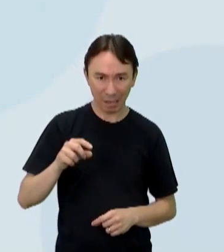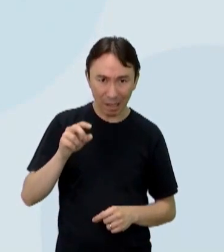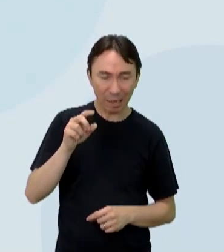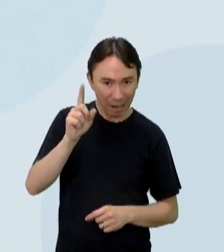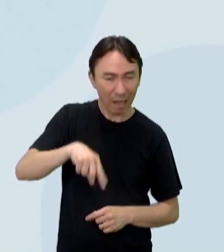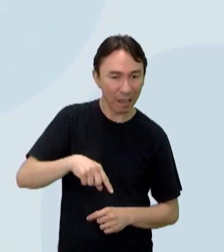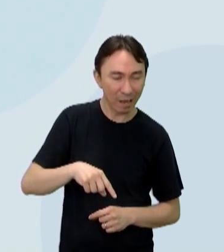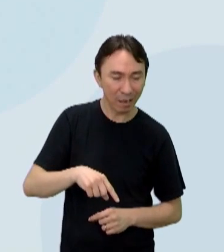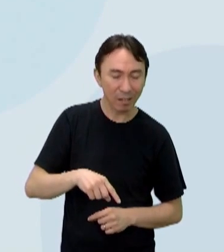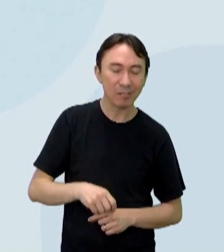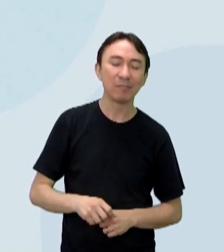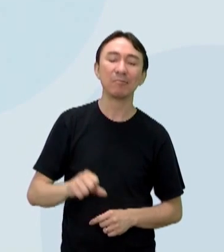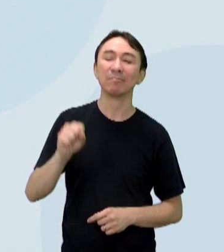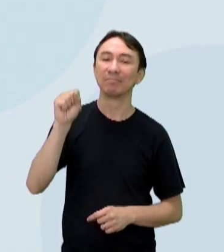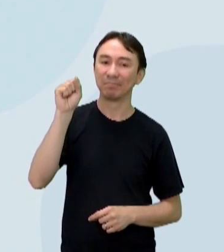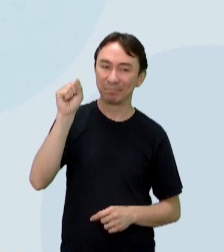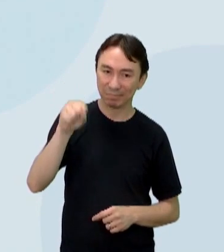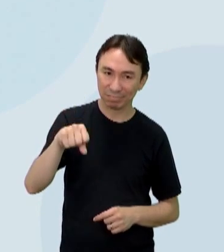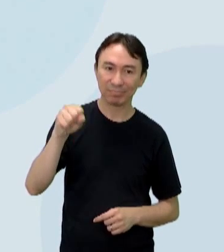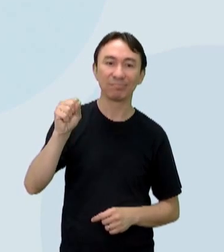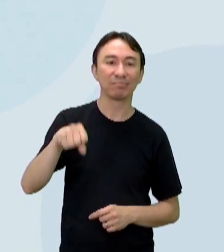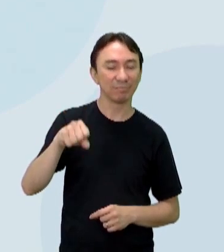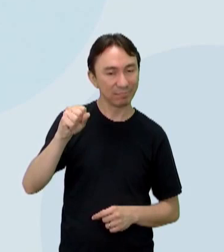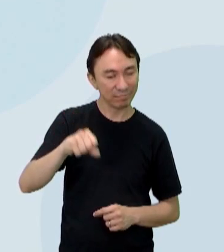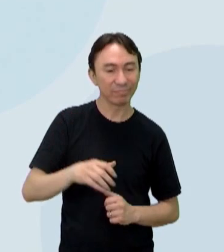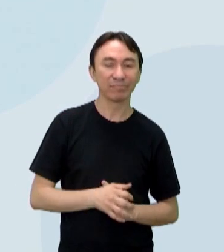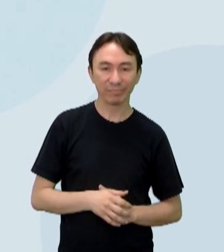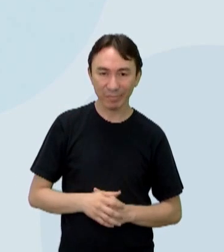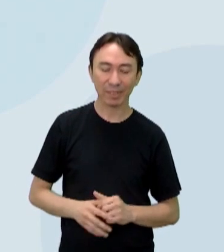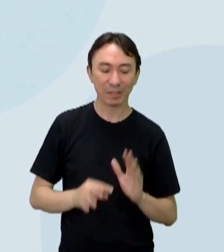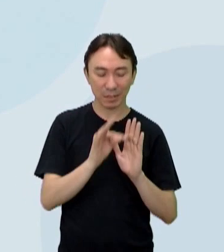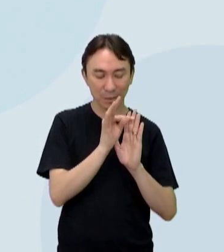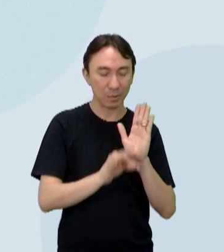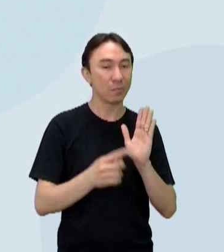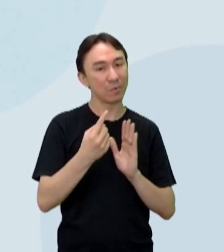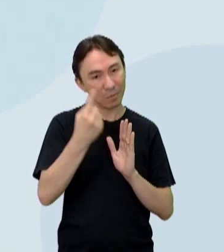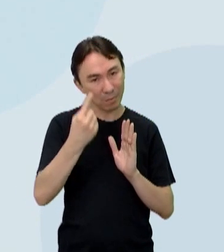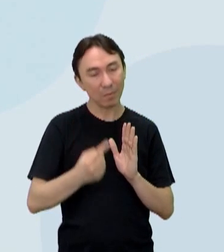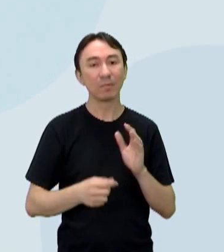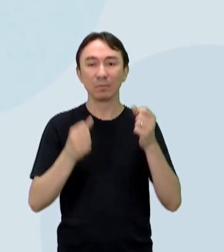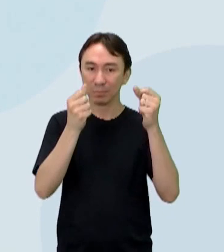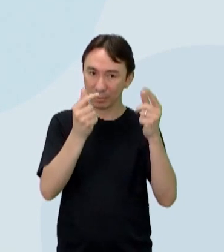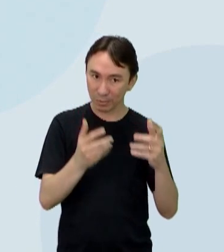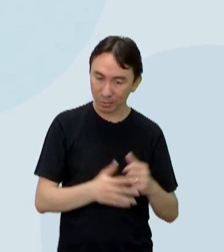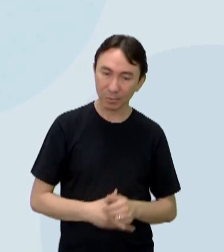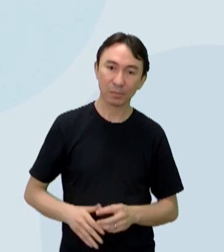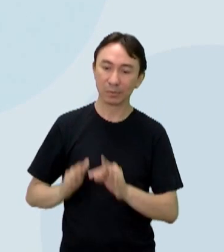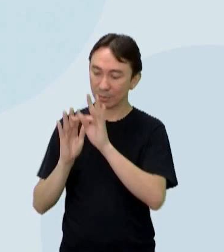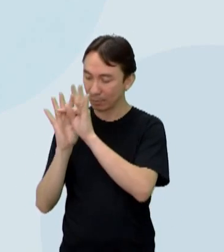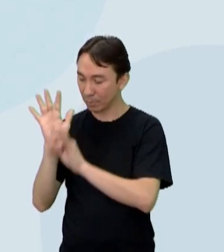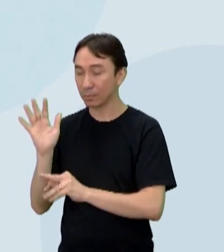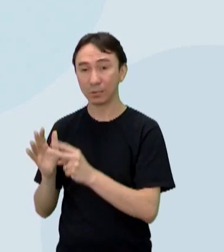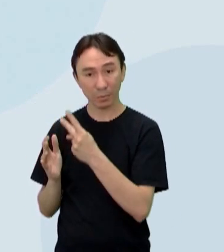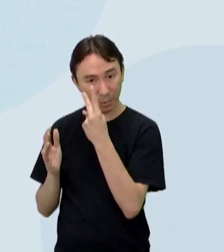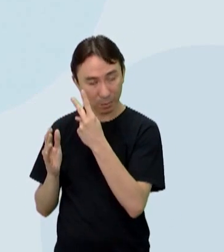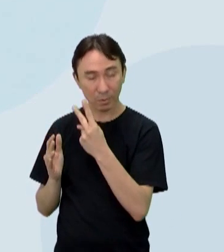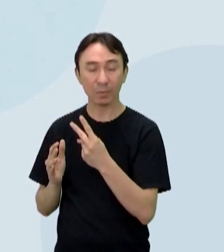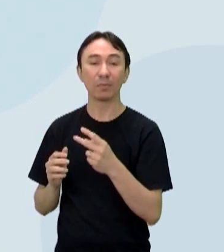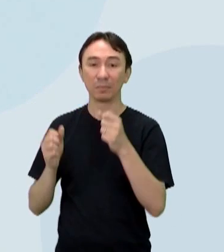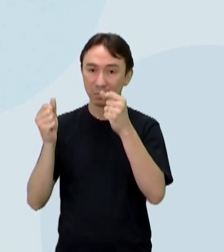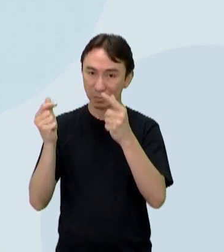Sim. Sim. Né? Falou-se no primeiro texto sobre isso e falou-se no segundo, de maneiras diferentes. Né? O segundo